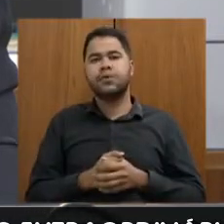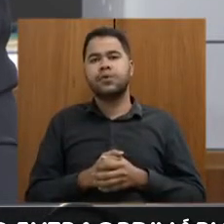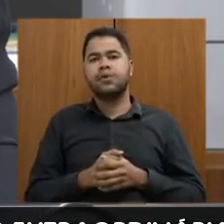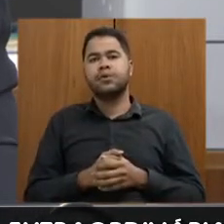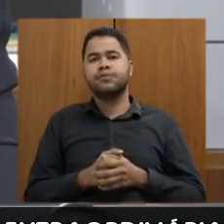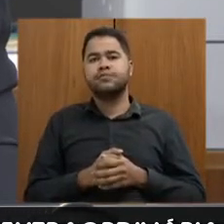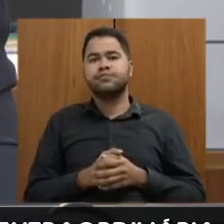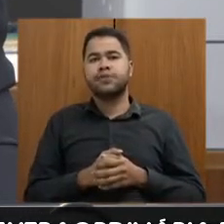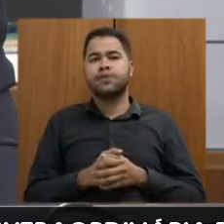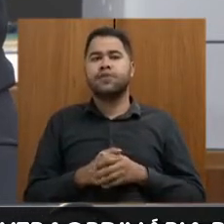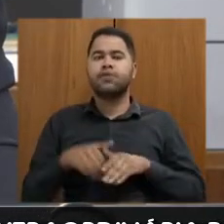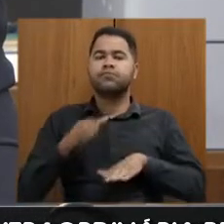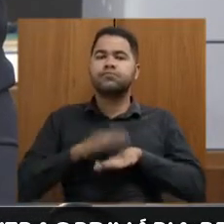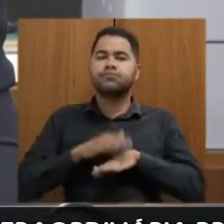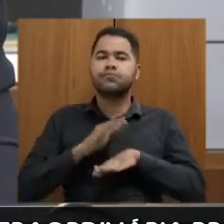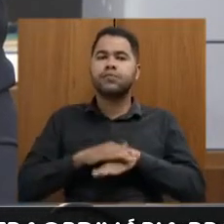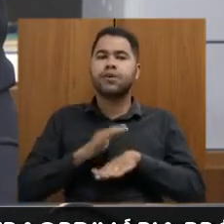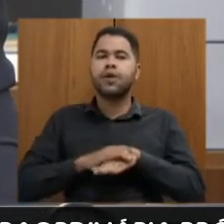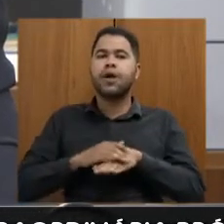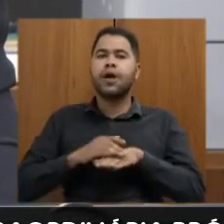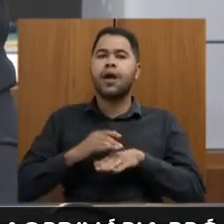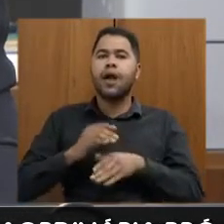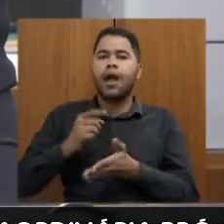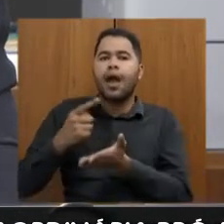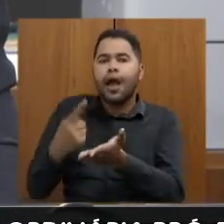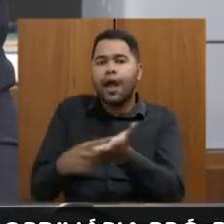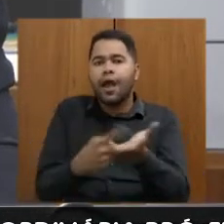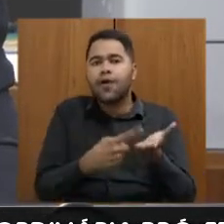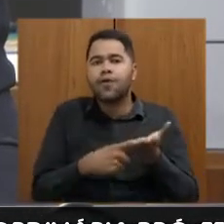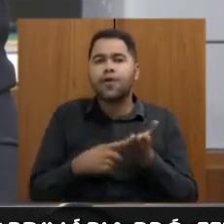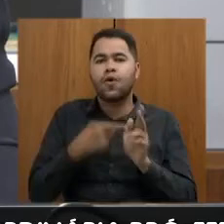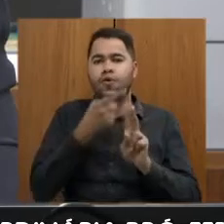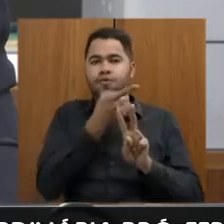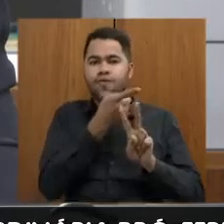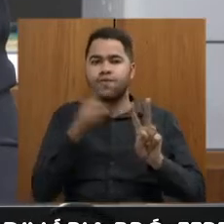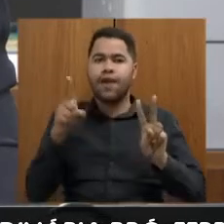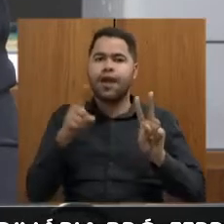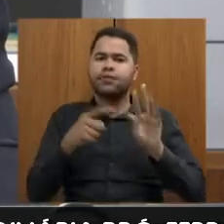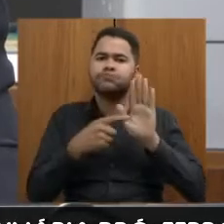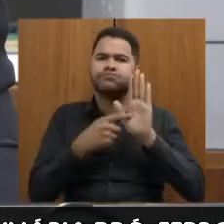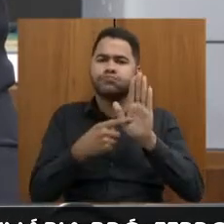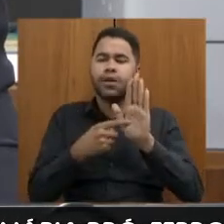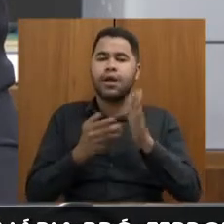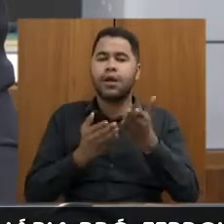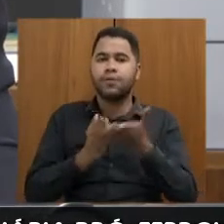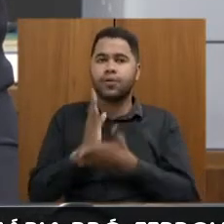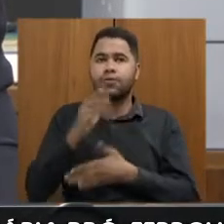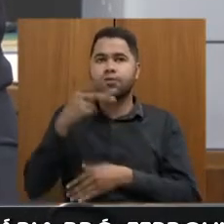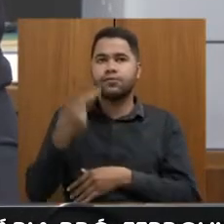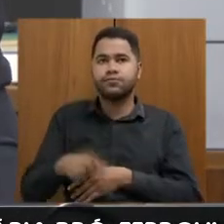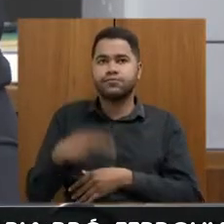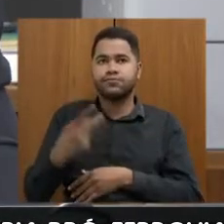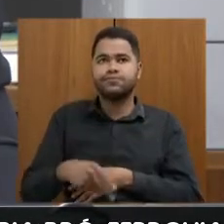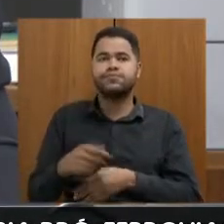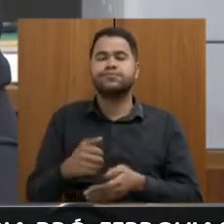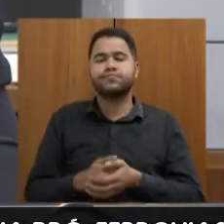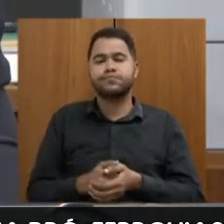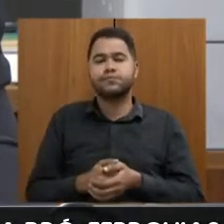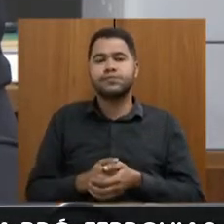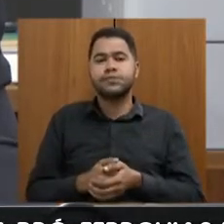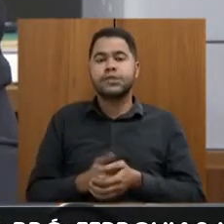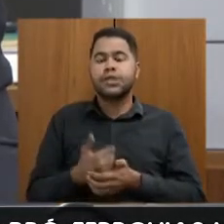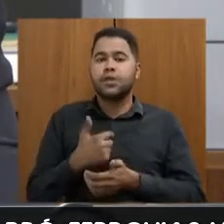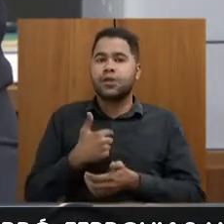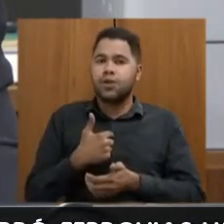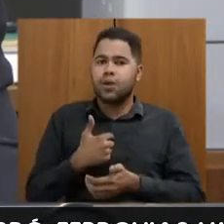foram colocadas naquele acordo da Vale e referendados aqui com aprovação dessa casa eu